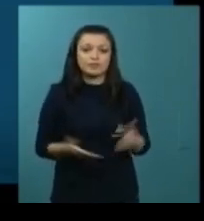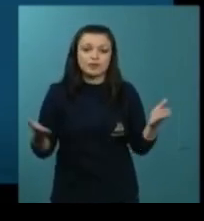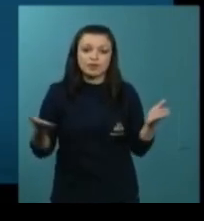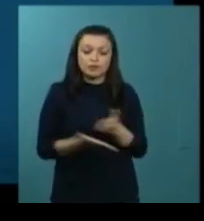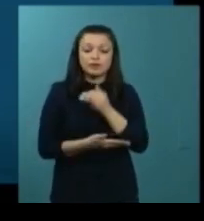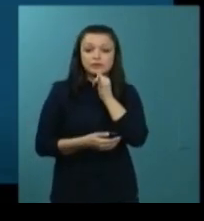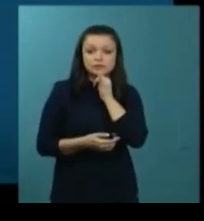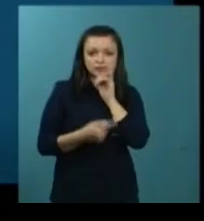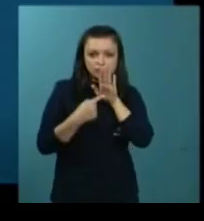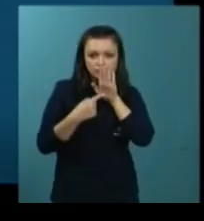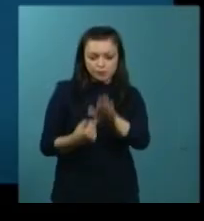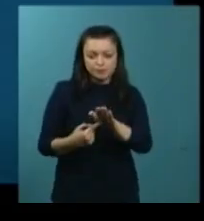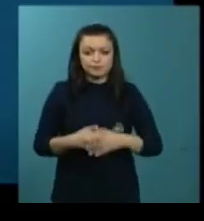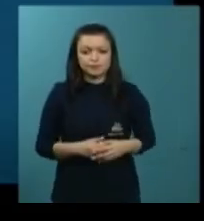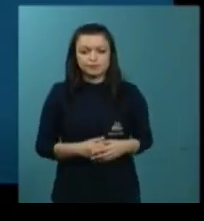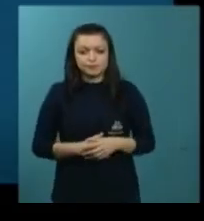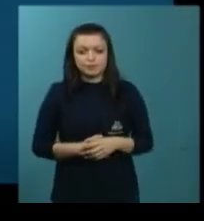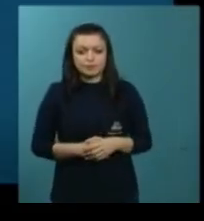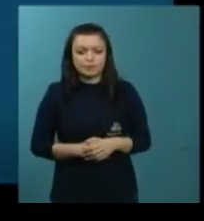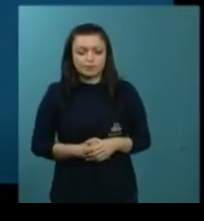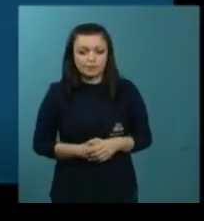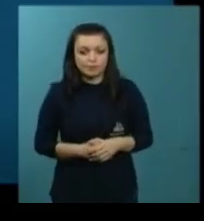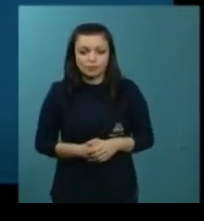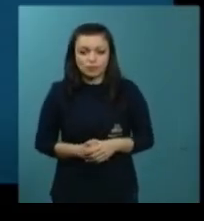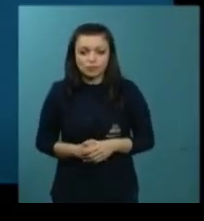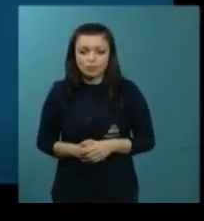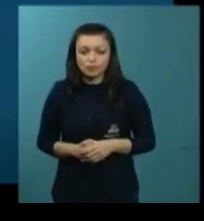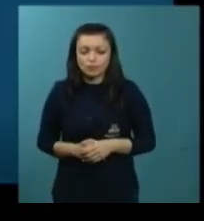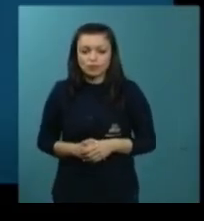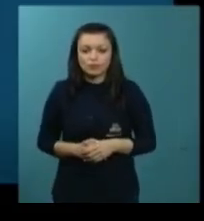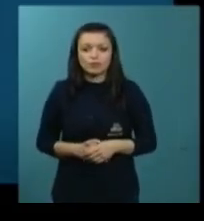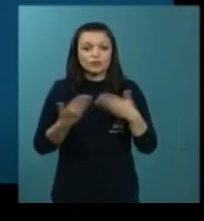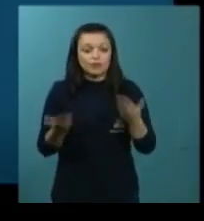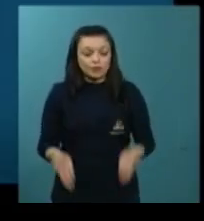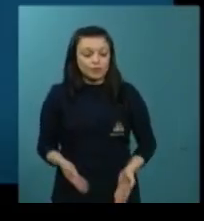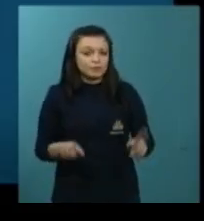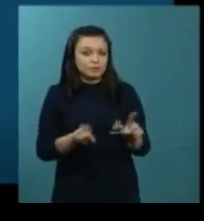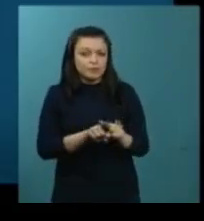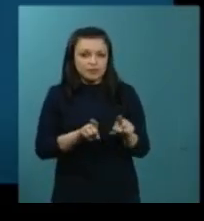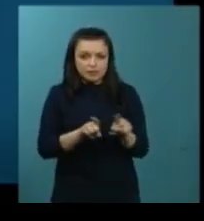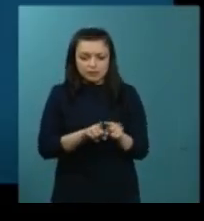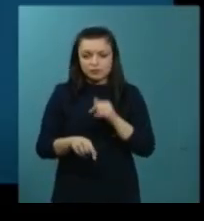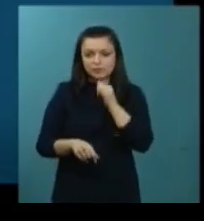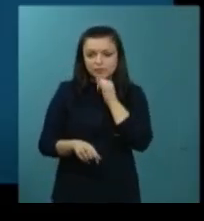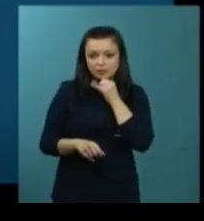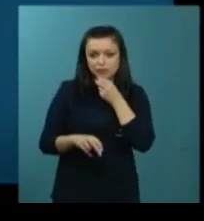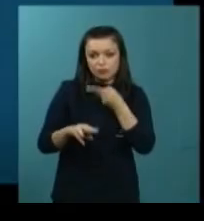Vamos a um exemplo. E vamos ao mesmo exemplo utilizado